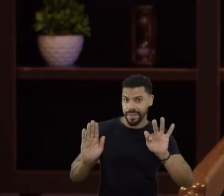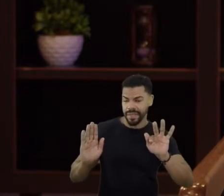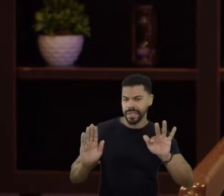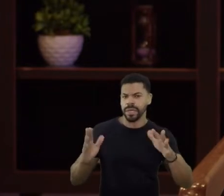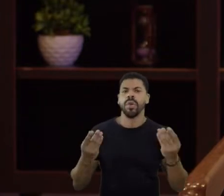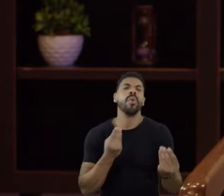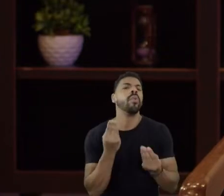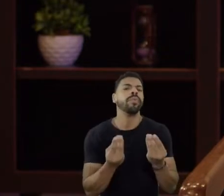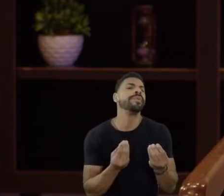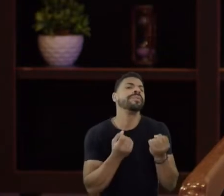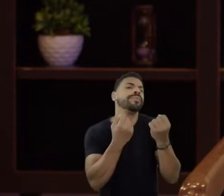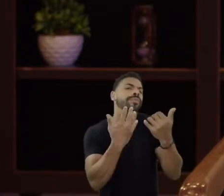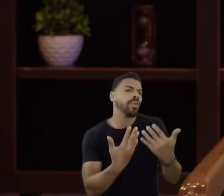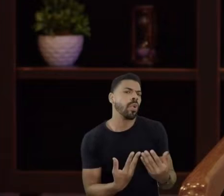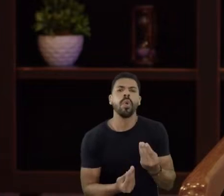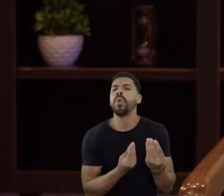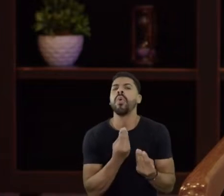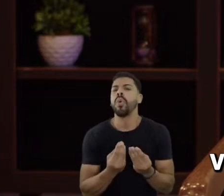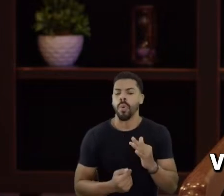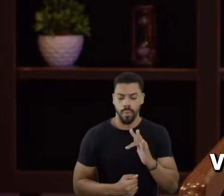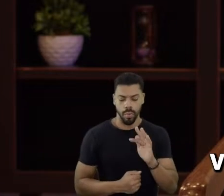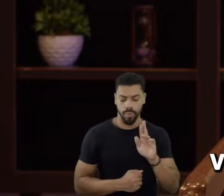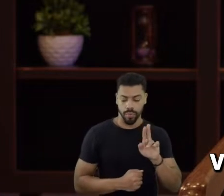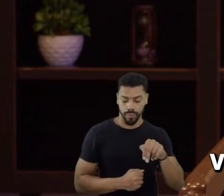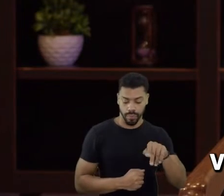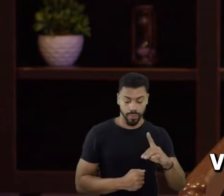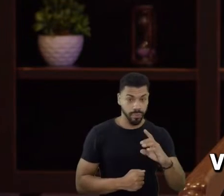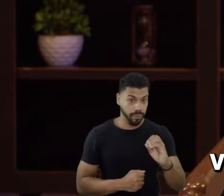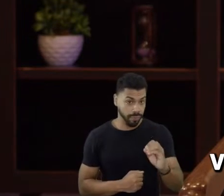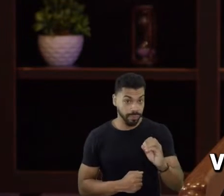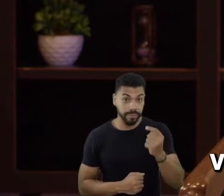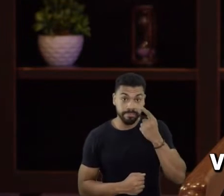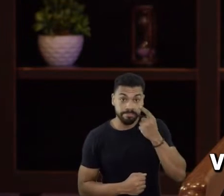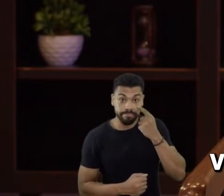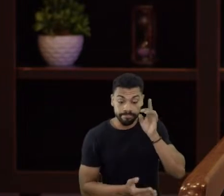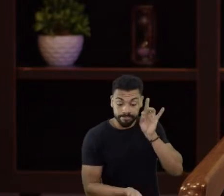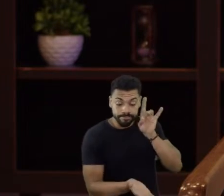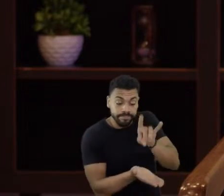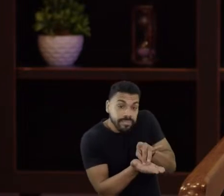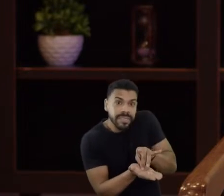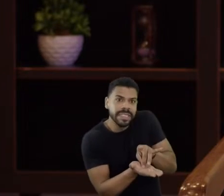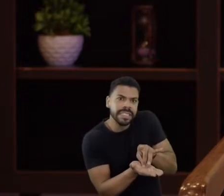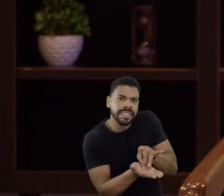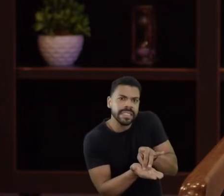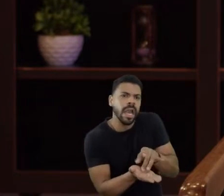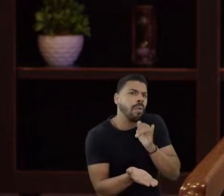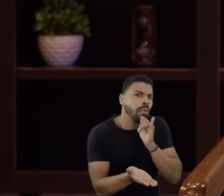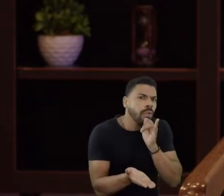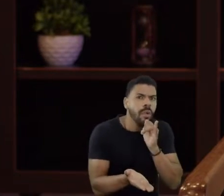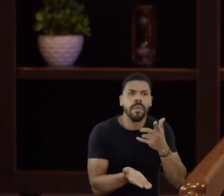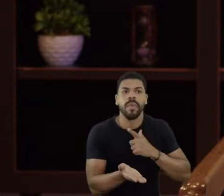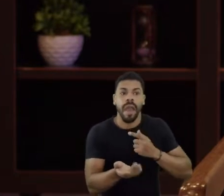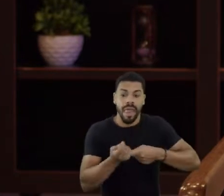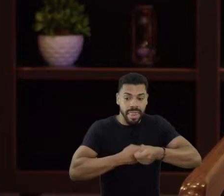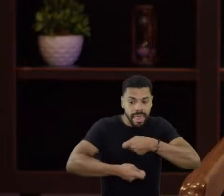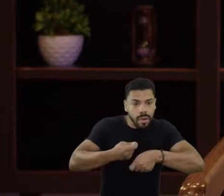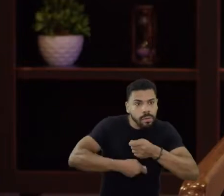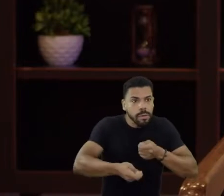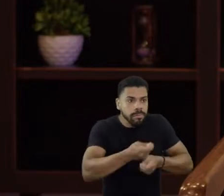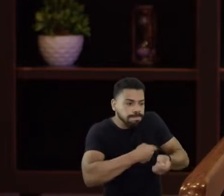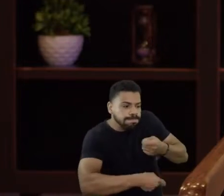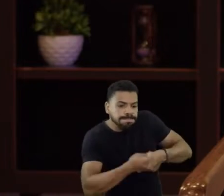Falando em português do fundo negociado em índice você olha em tempo real o valor da cota Então significa que a cada negociação que é